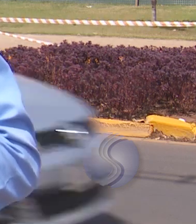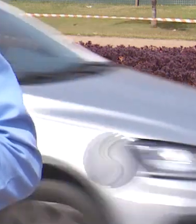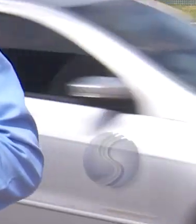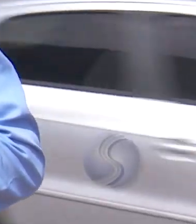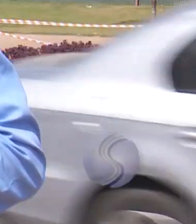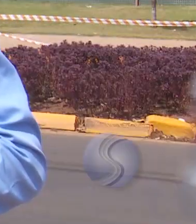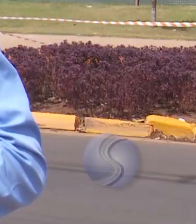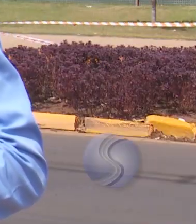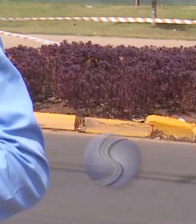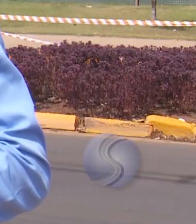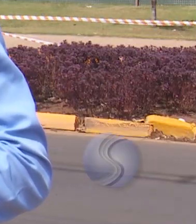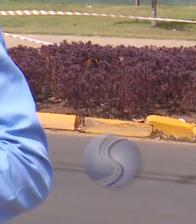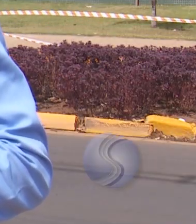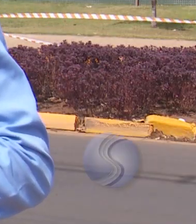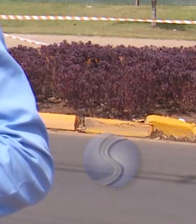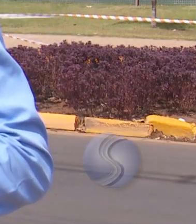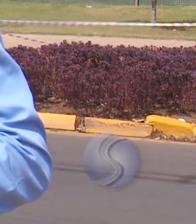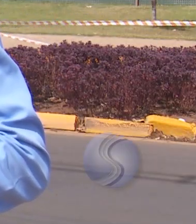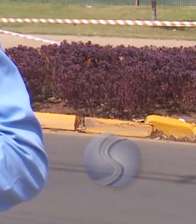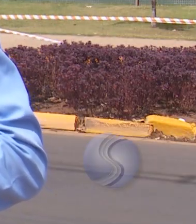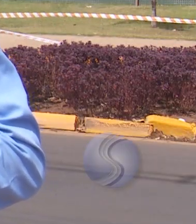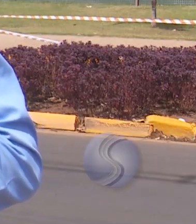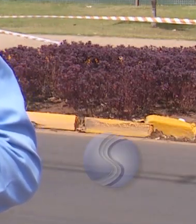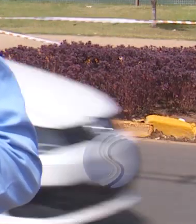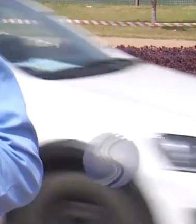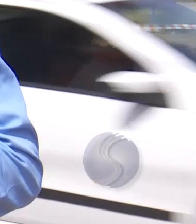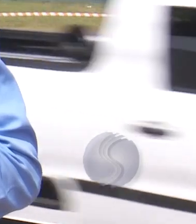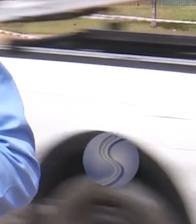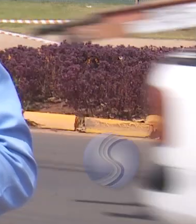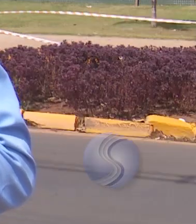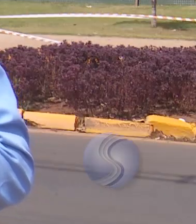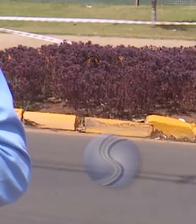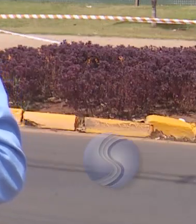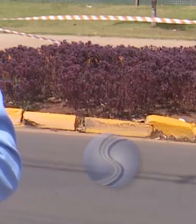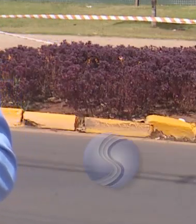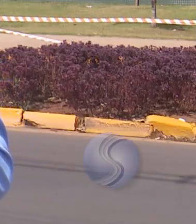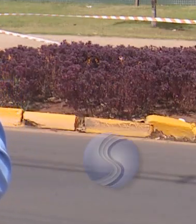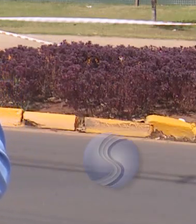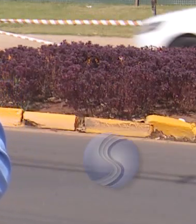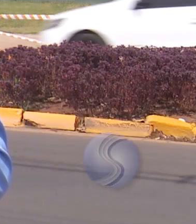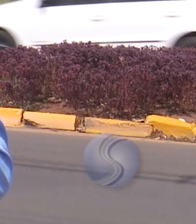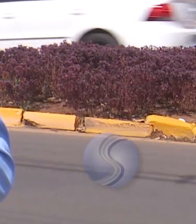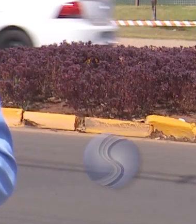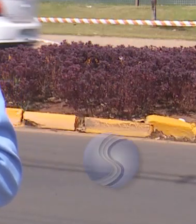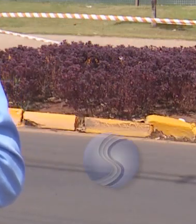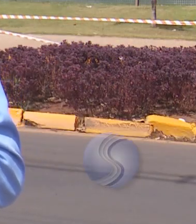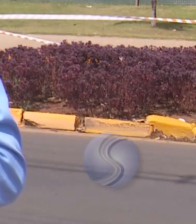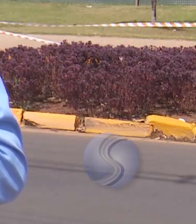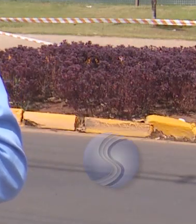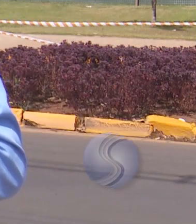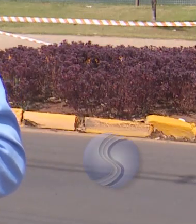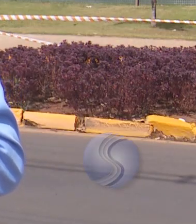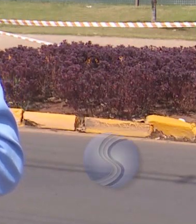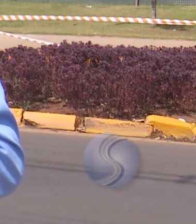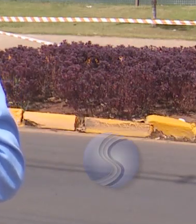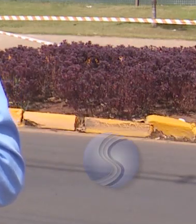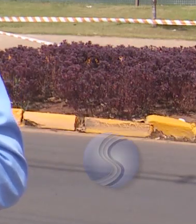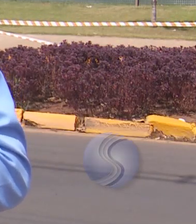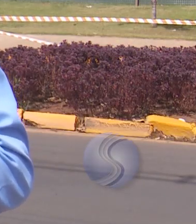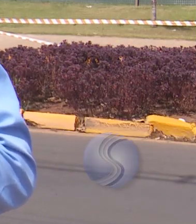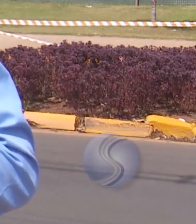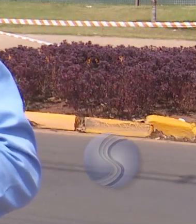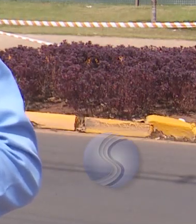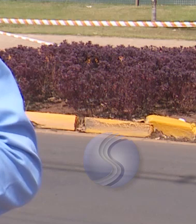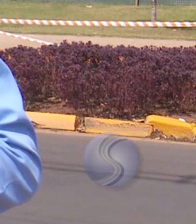que ganharam alta da unidade de terapia intensiva específica para o Covid-19 no município de Sinop, né,